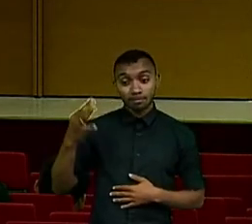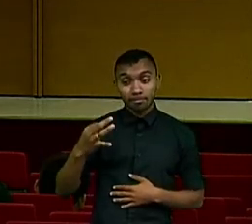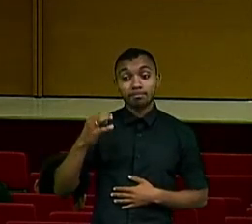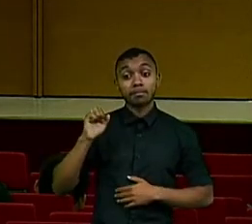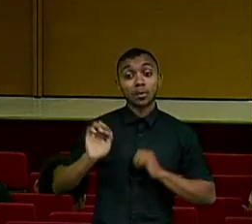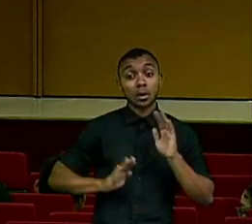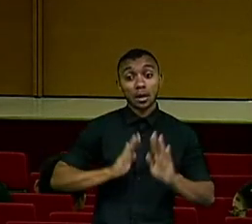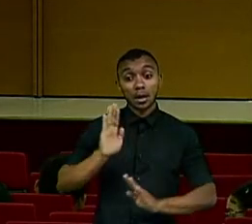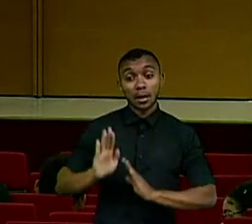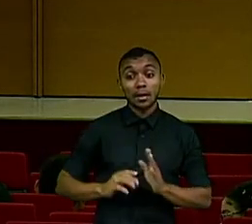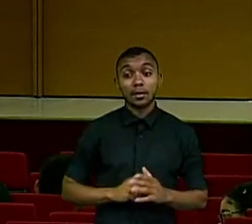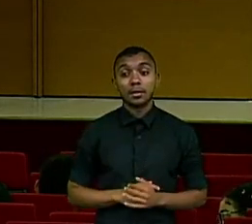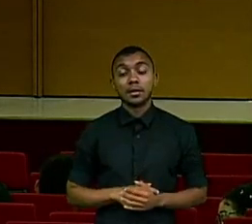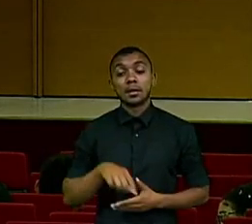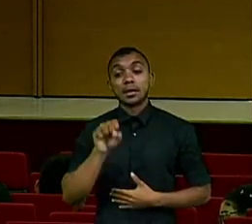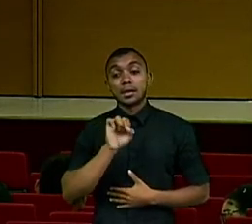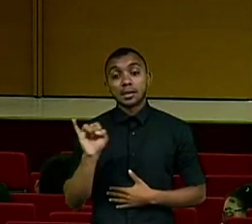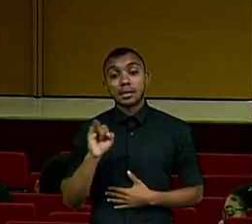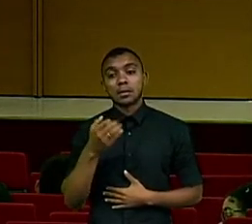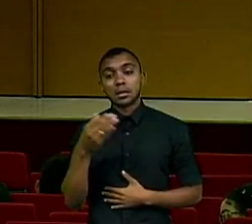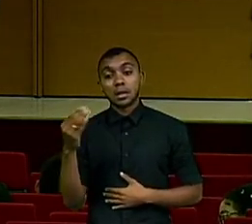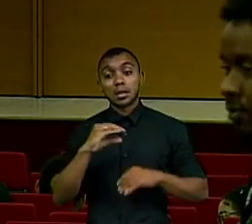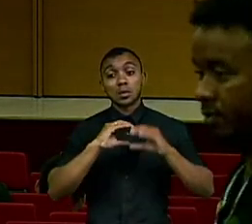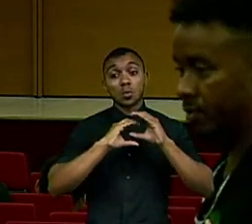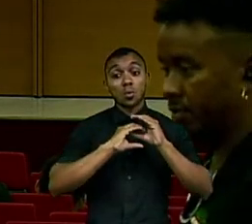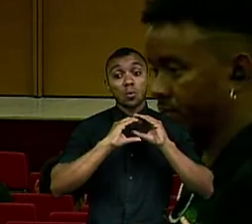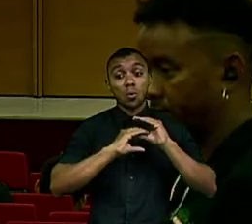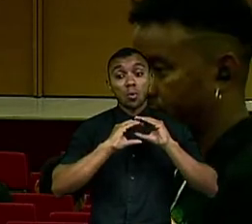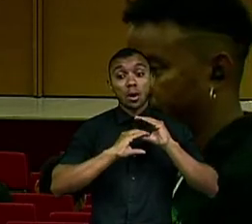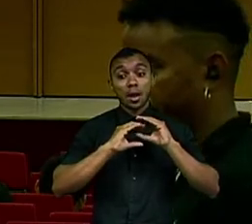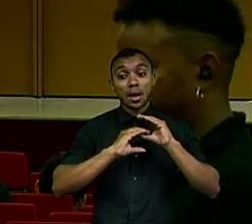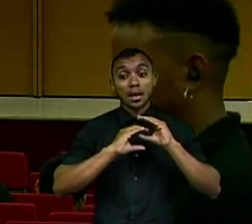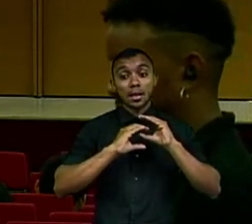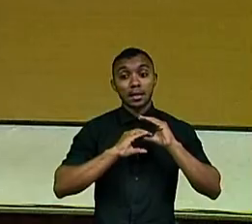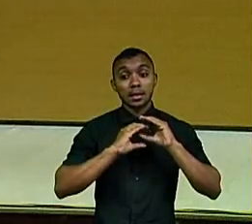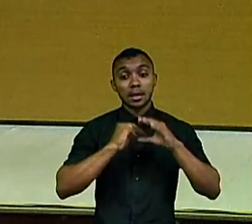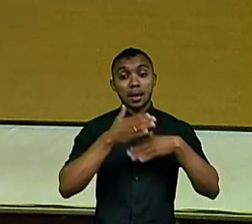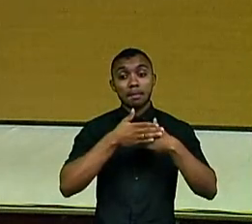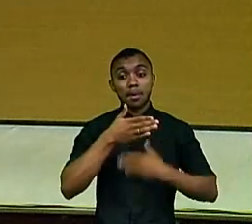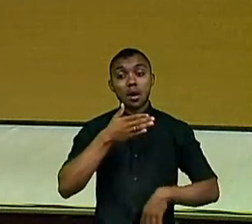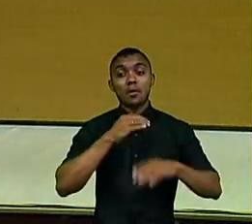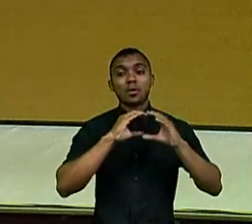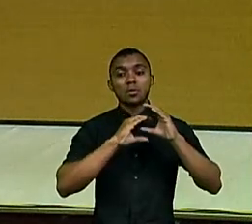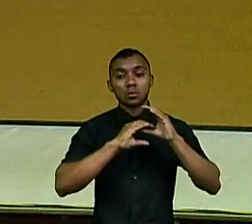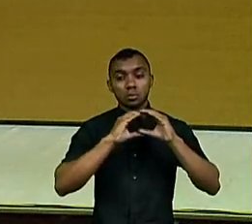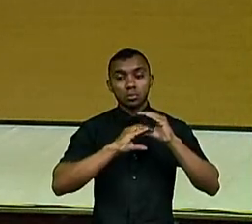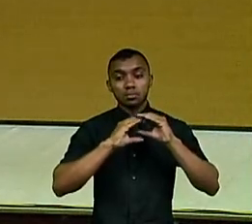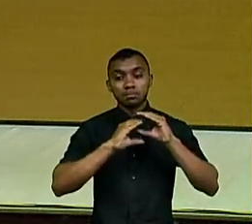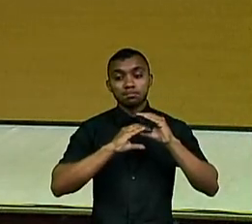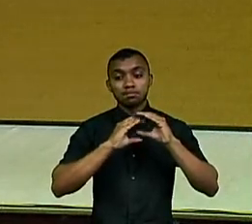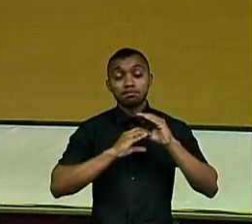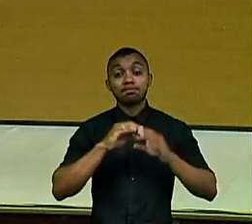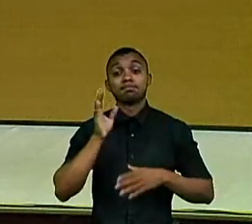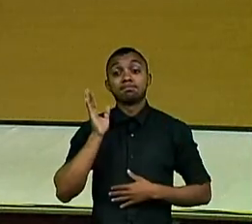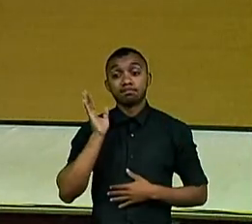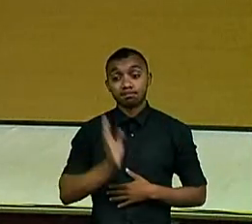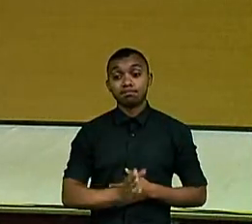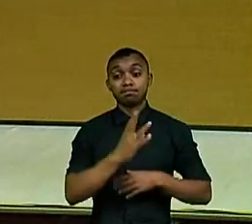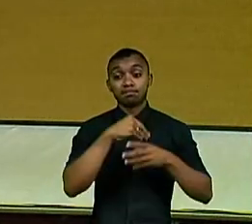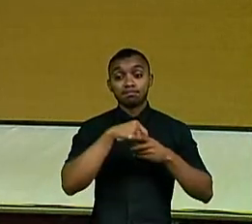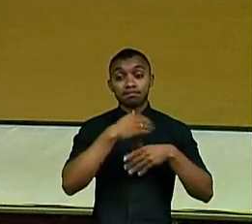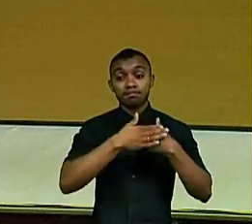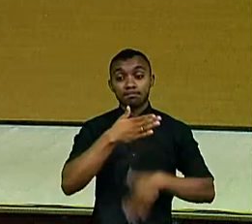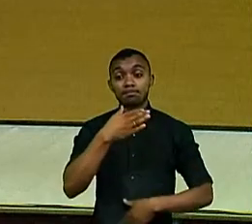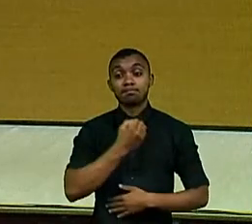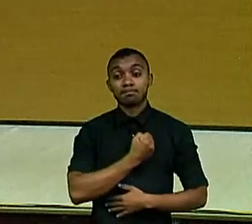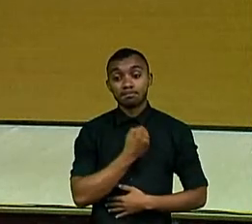quem for fazer a prova da UECE a prova da UECE cobra isso inclusive em primeira fase Tá certo